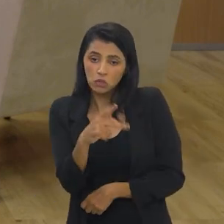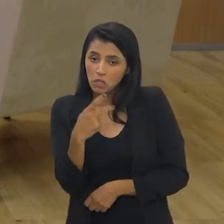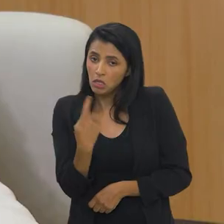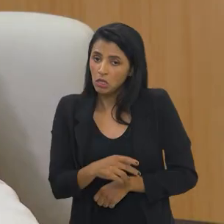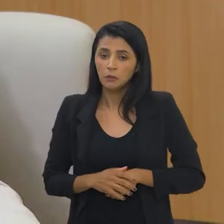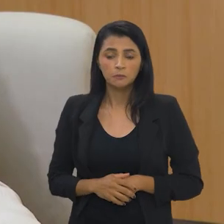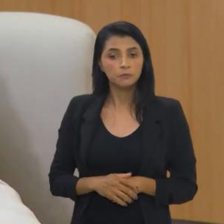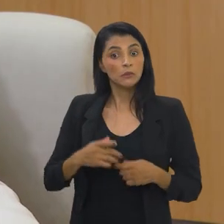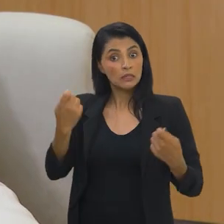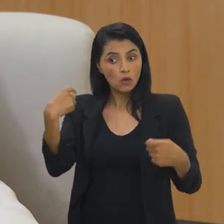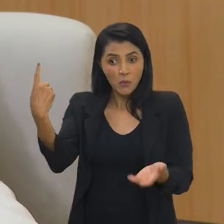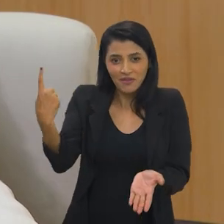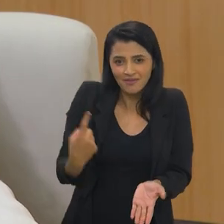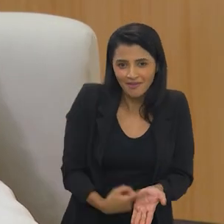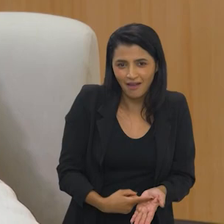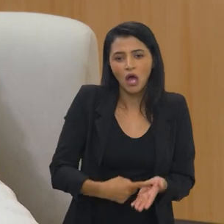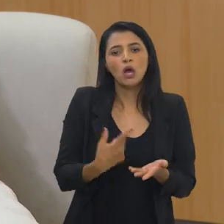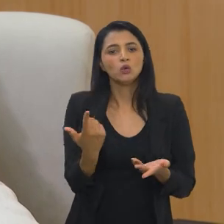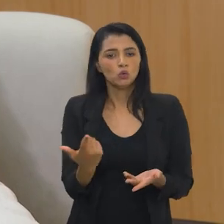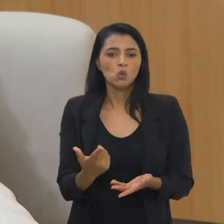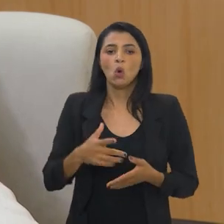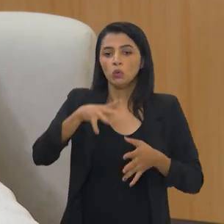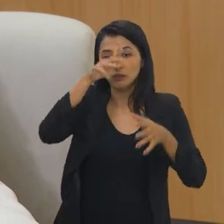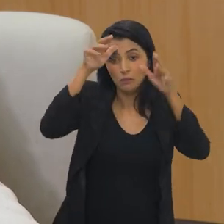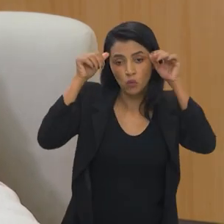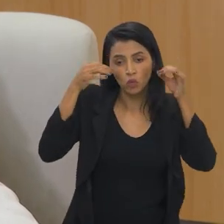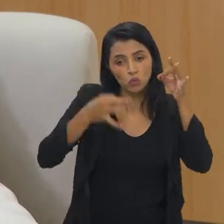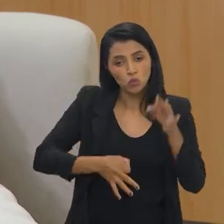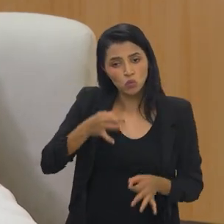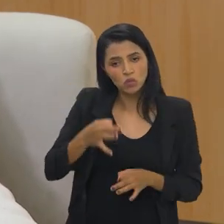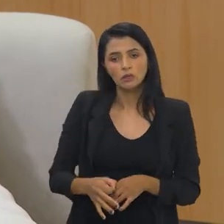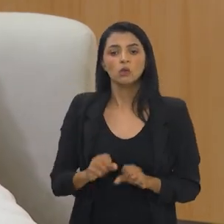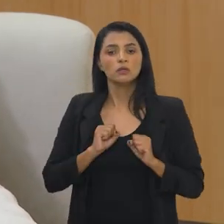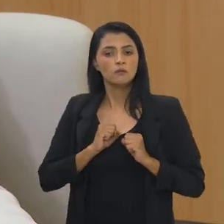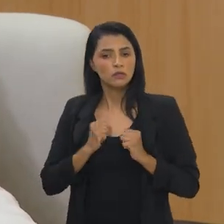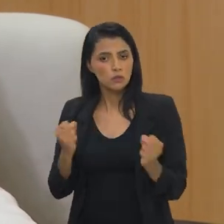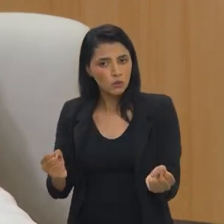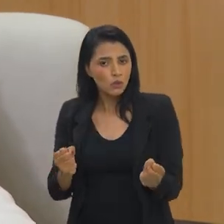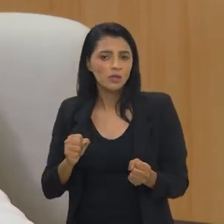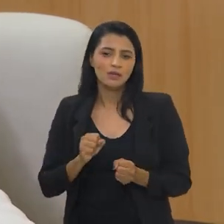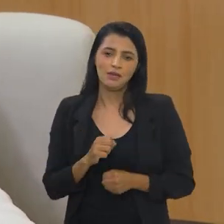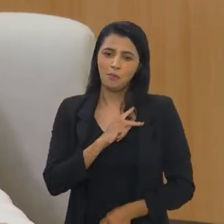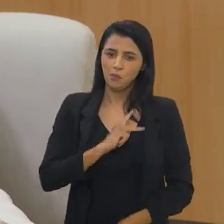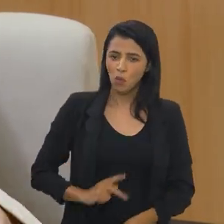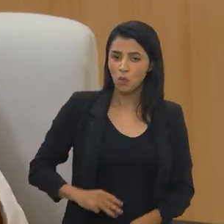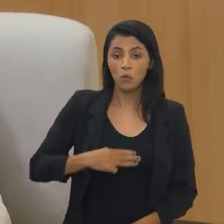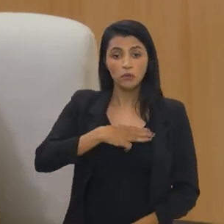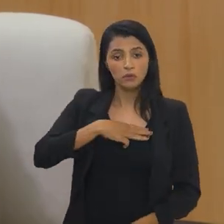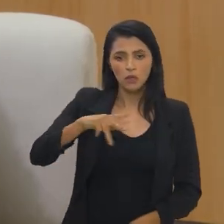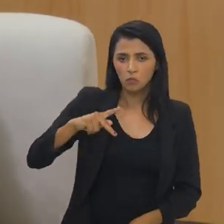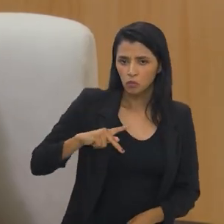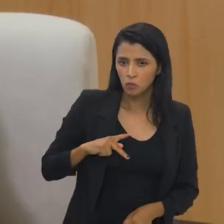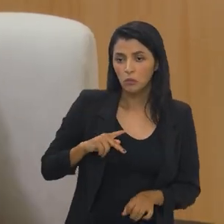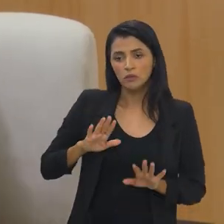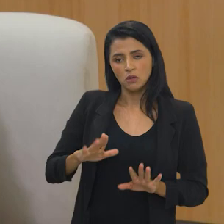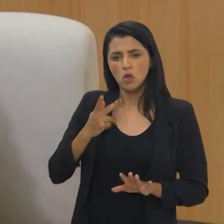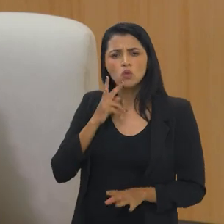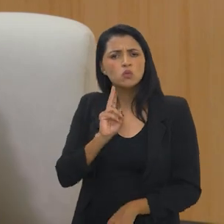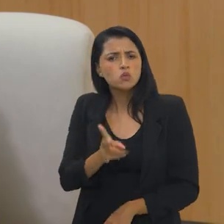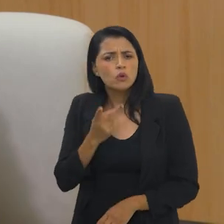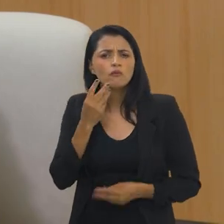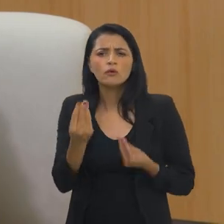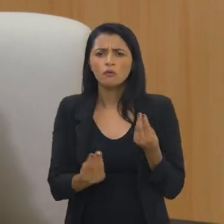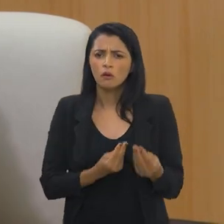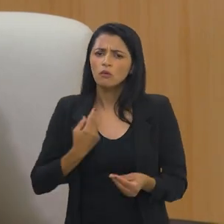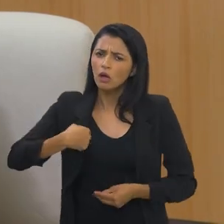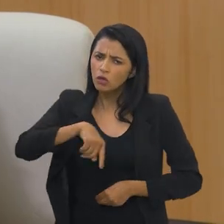precisa ser pactuado com o Tribunal de Justiça com a Defensoria Pública com o Ministério Público portanto eu